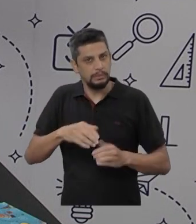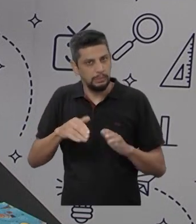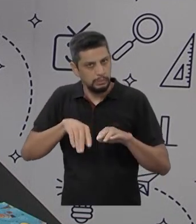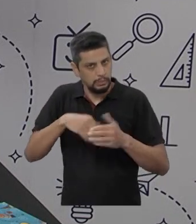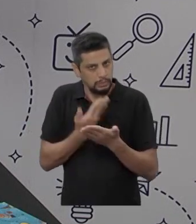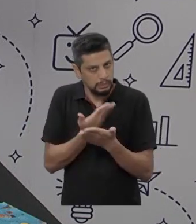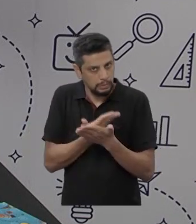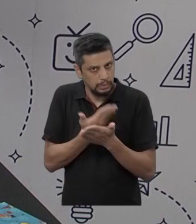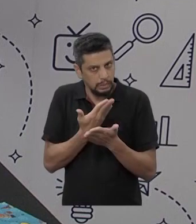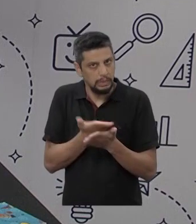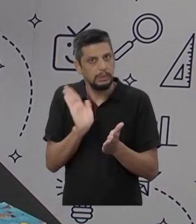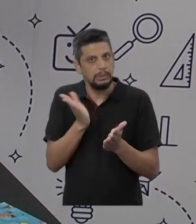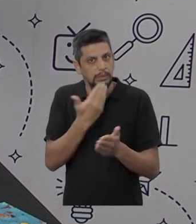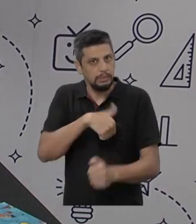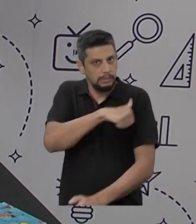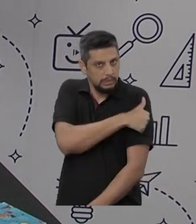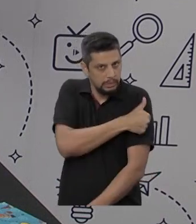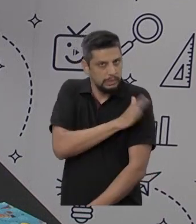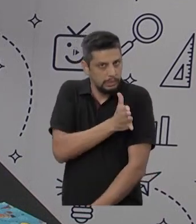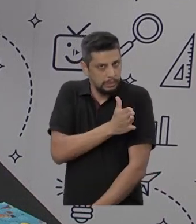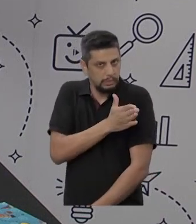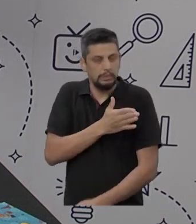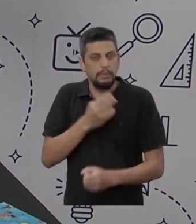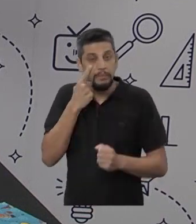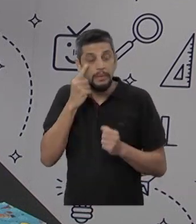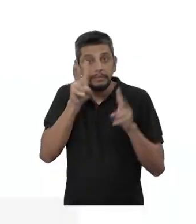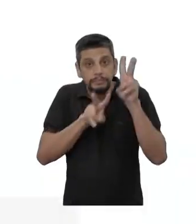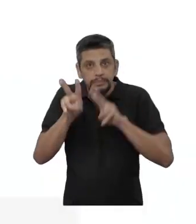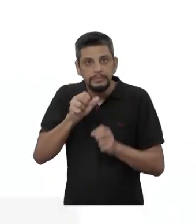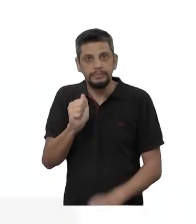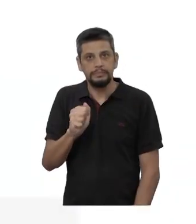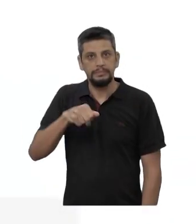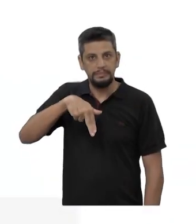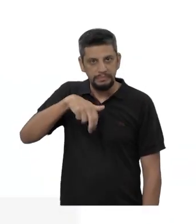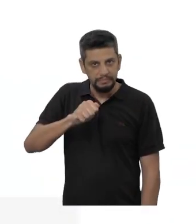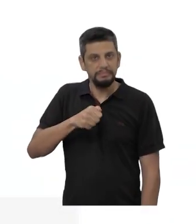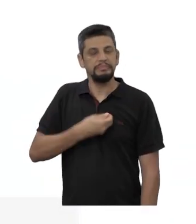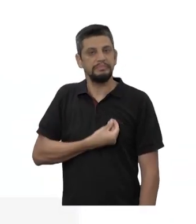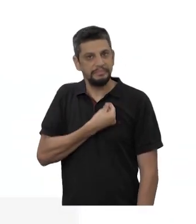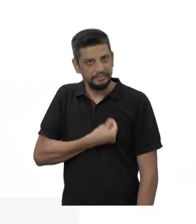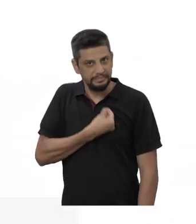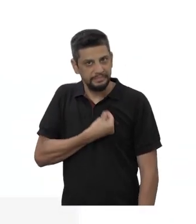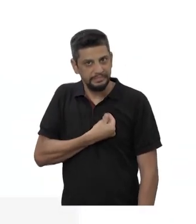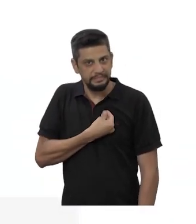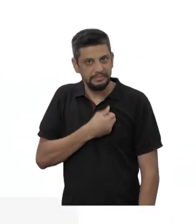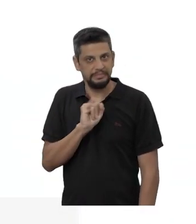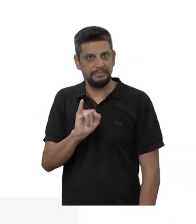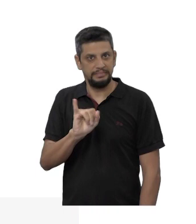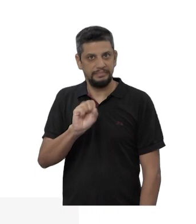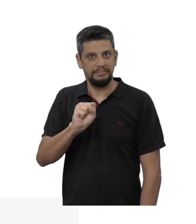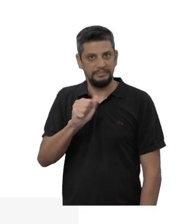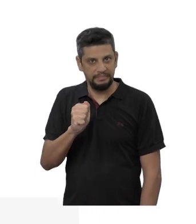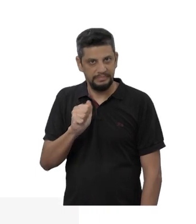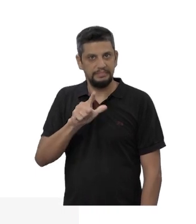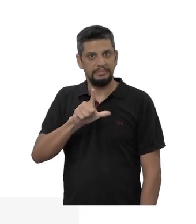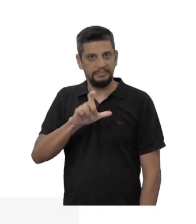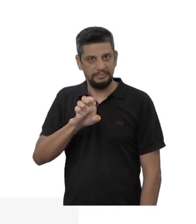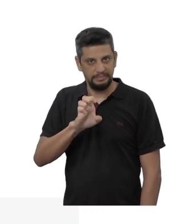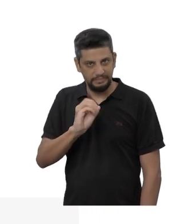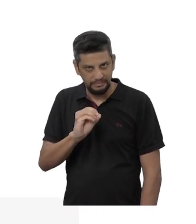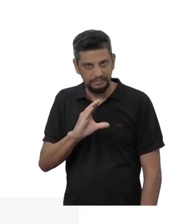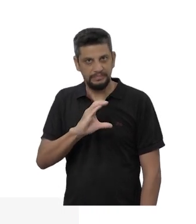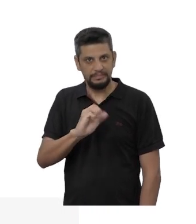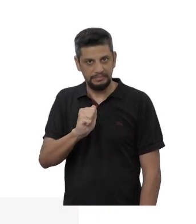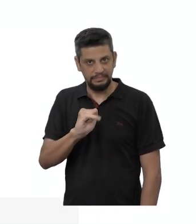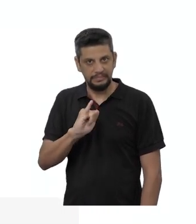nossa turminha do dia E também já chegou. Vamos conferir. A Ana já está aí. A Isa, o